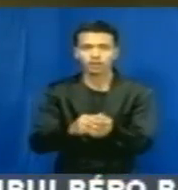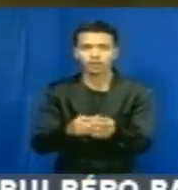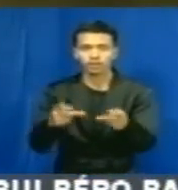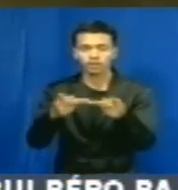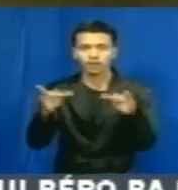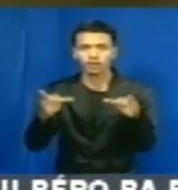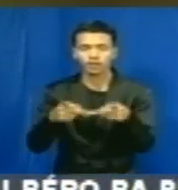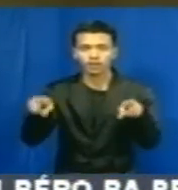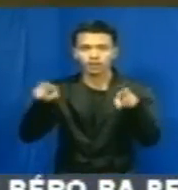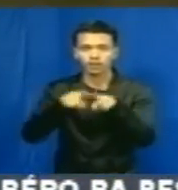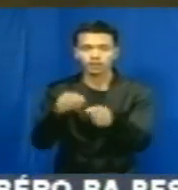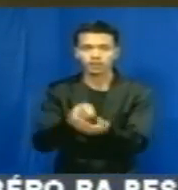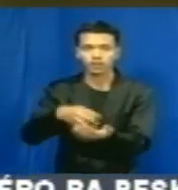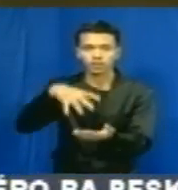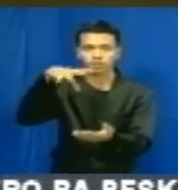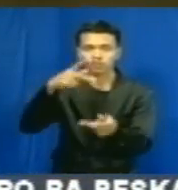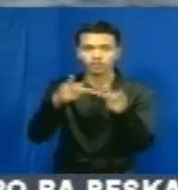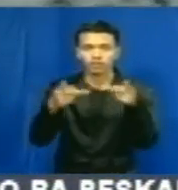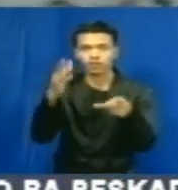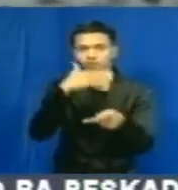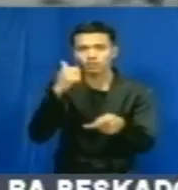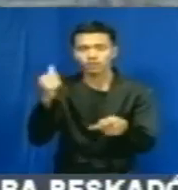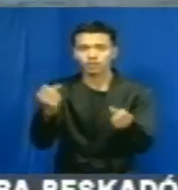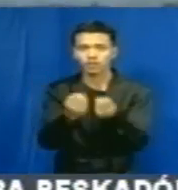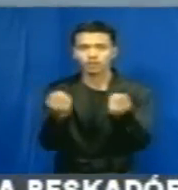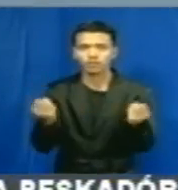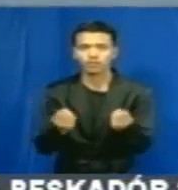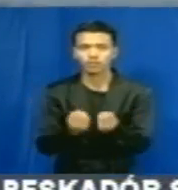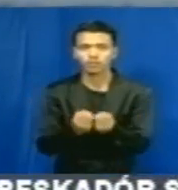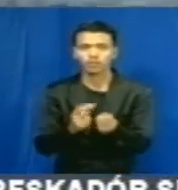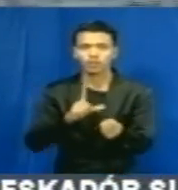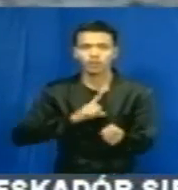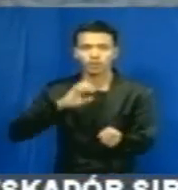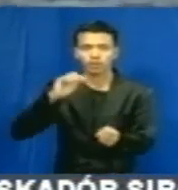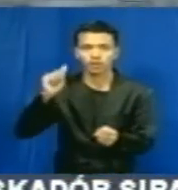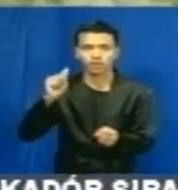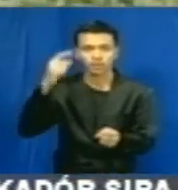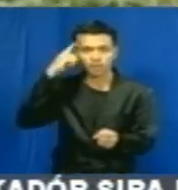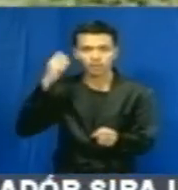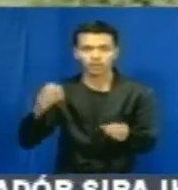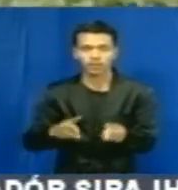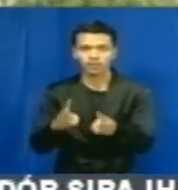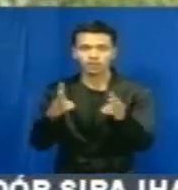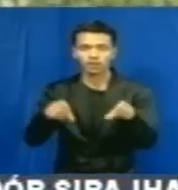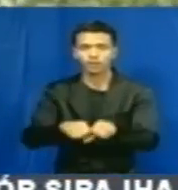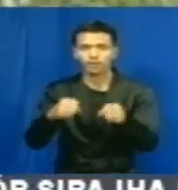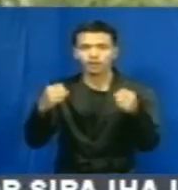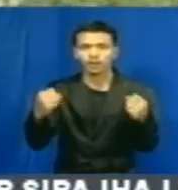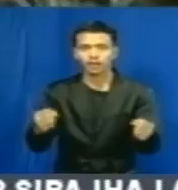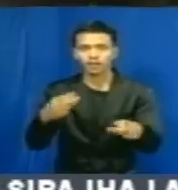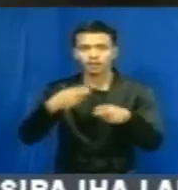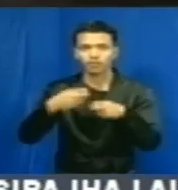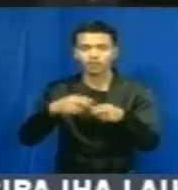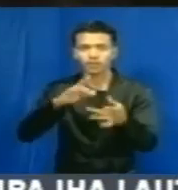Bicantidi no dar potência turística de Aquida e a Suco Leolima. Tanee, a condição estrada nebe a Tebes